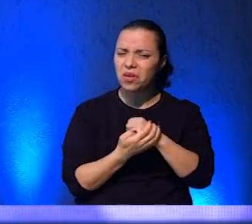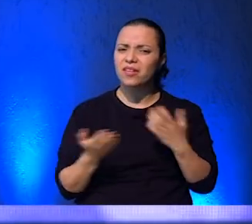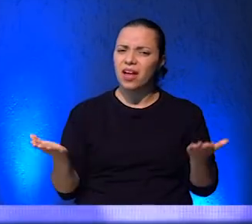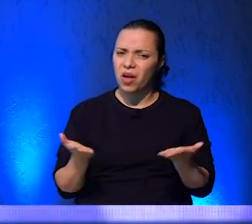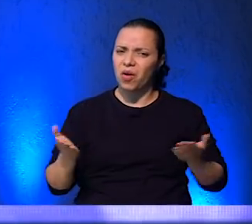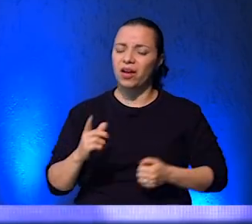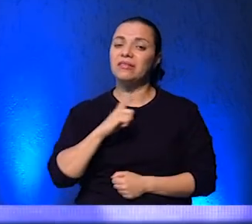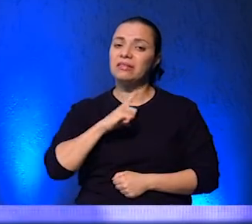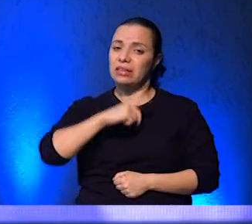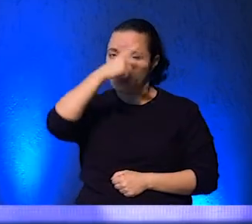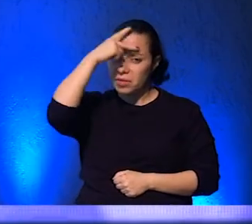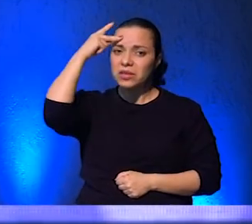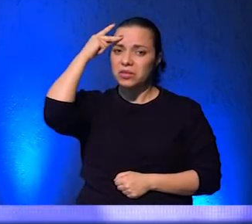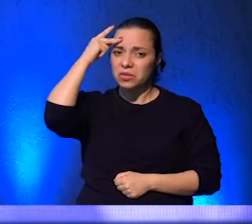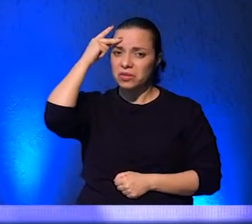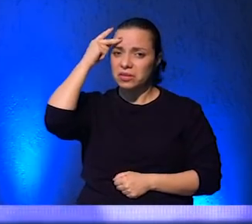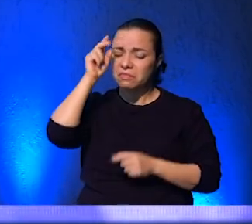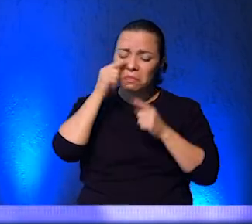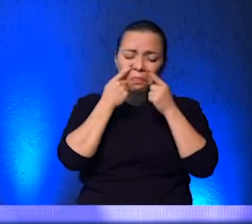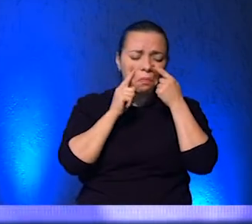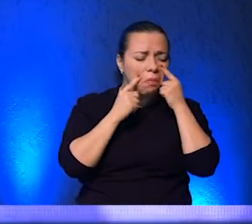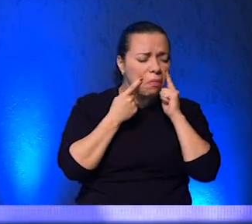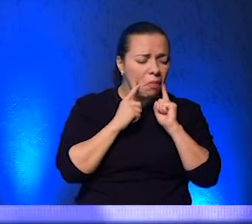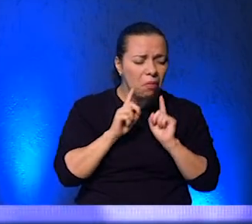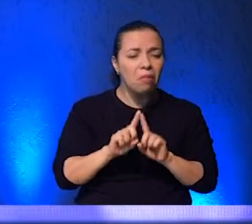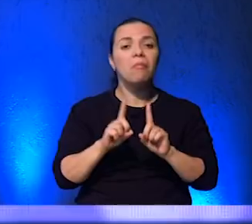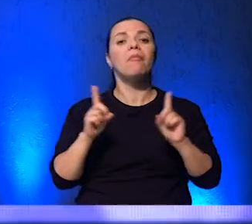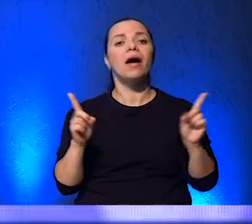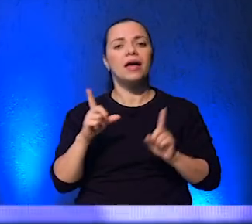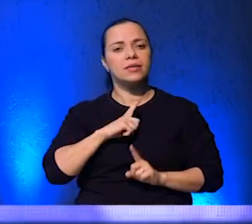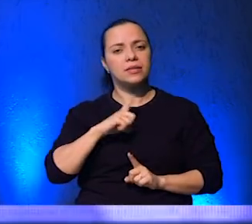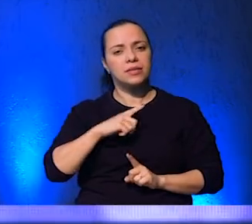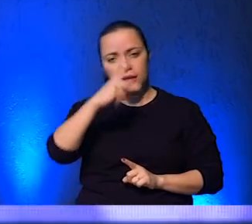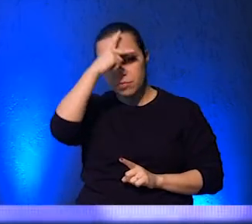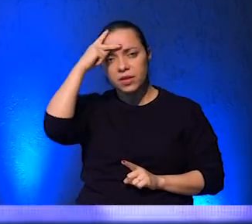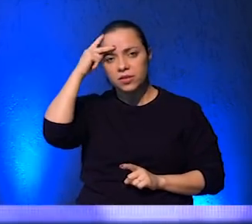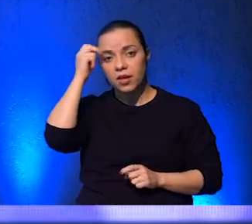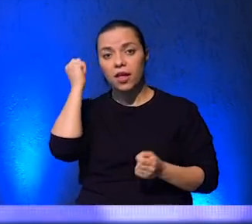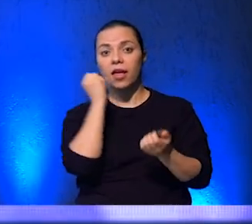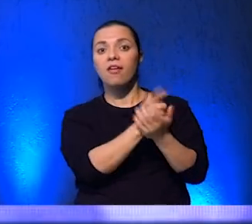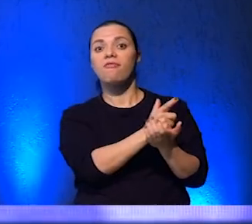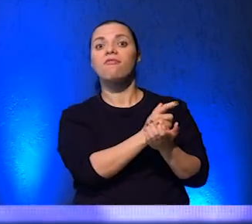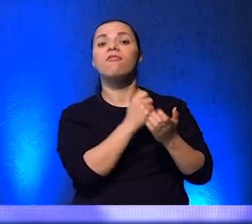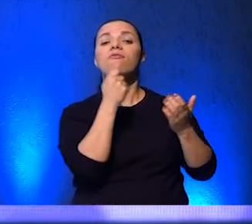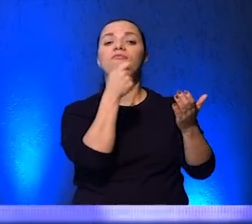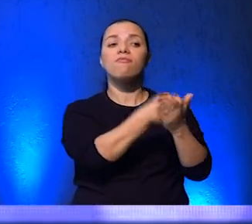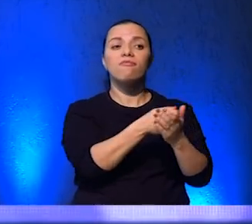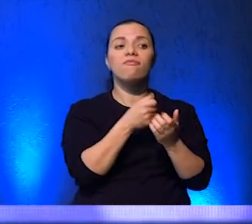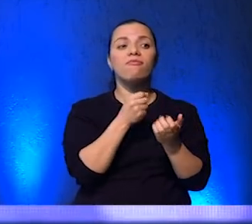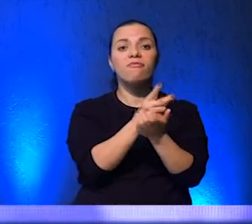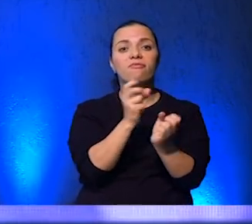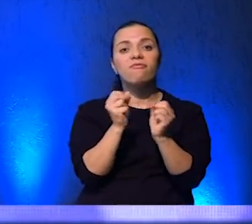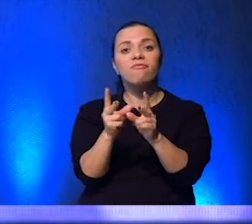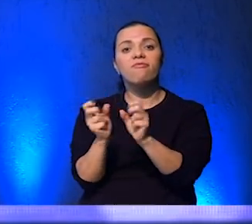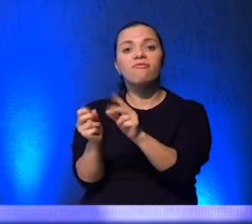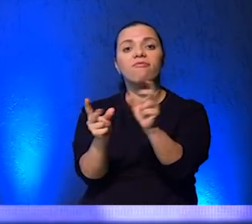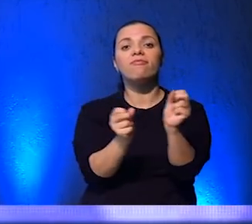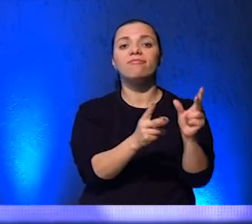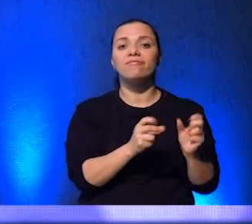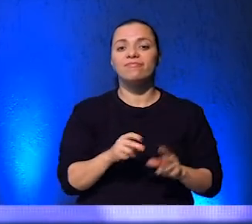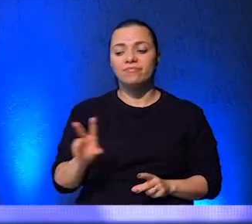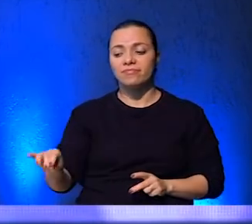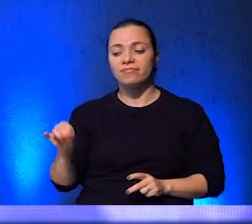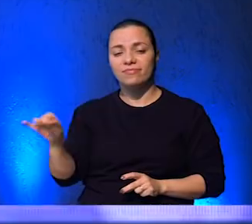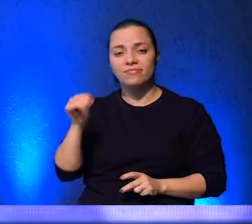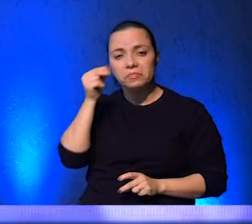choram e tem aqueles que vendem lenço tam tem os que estão chorando e tem aqueles que vendem lenço e